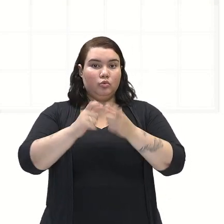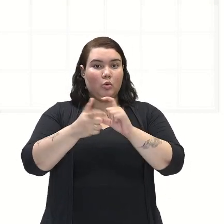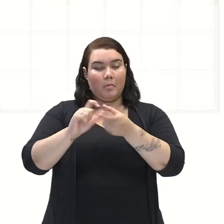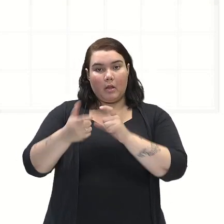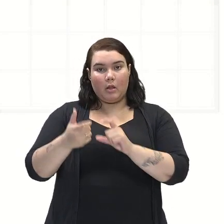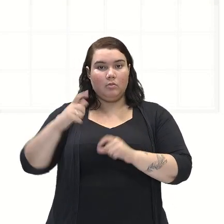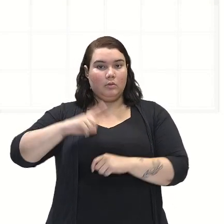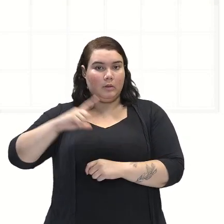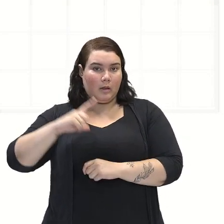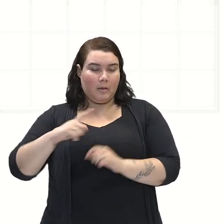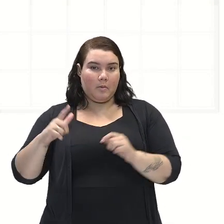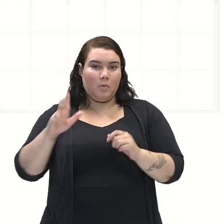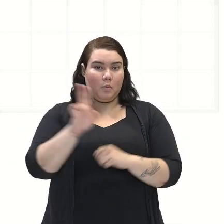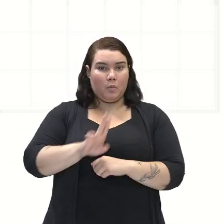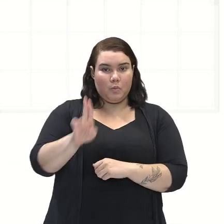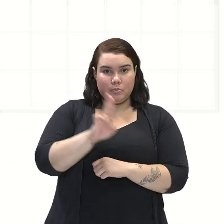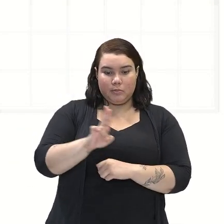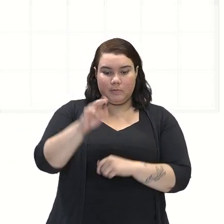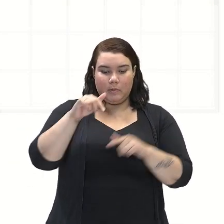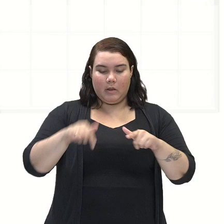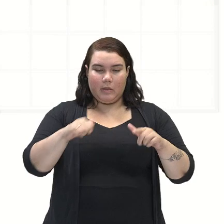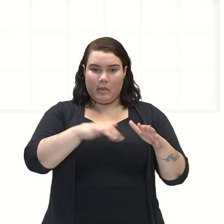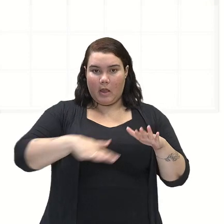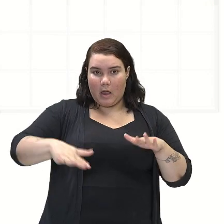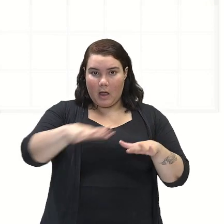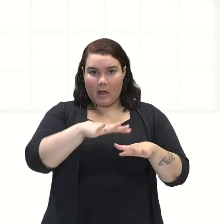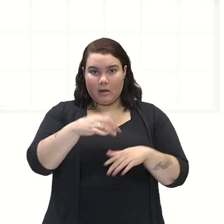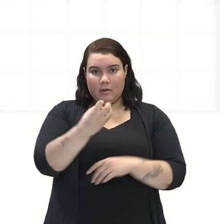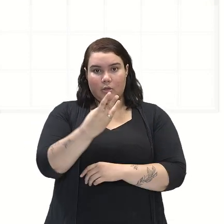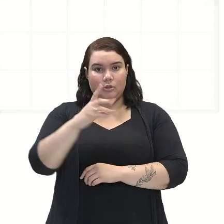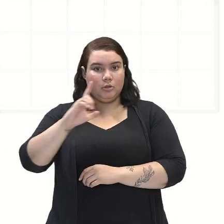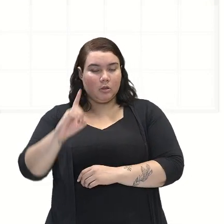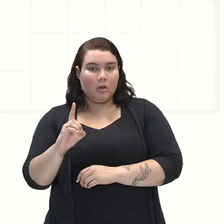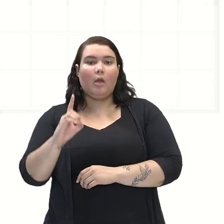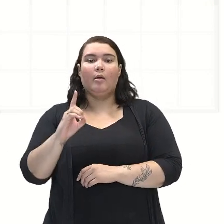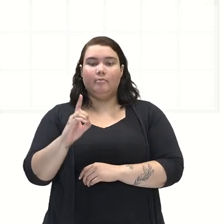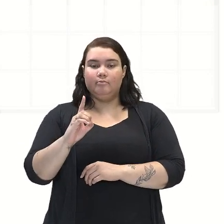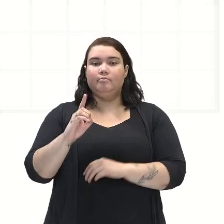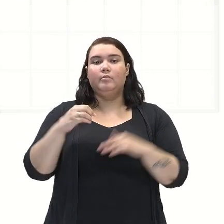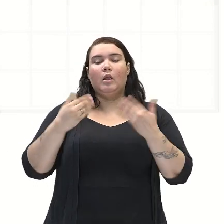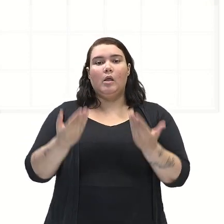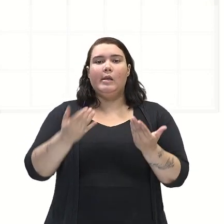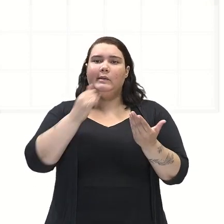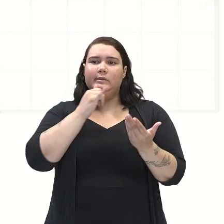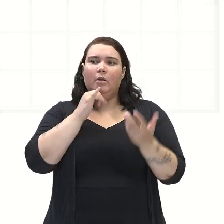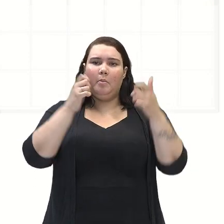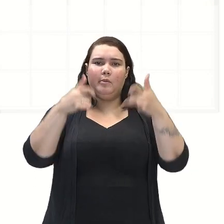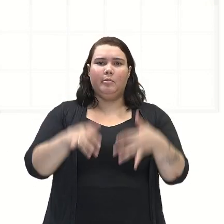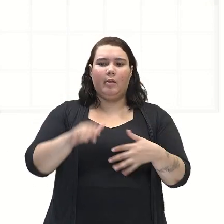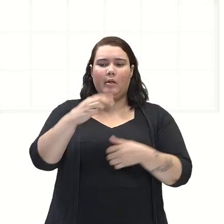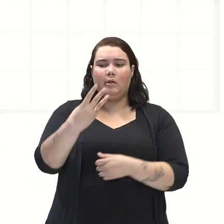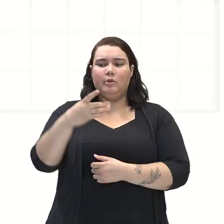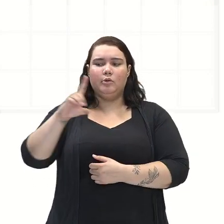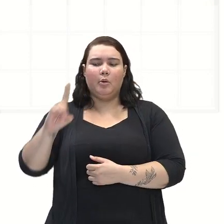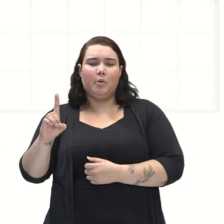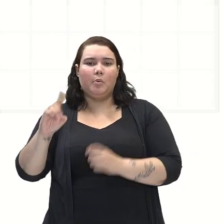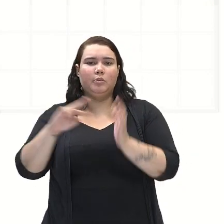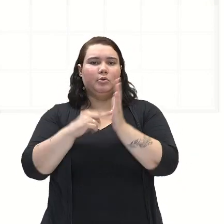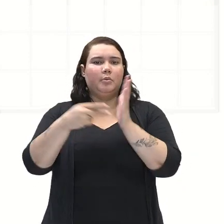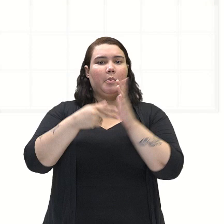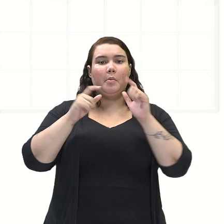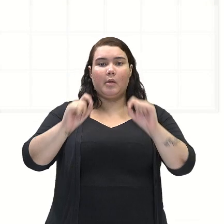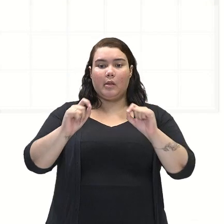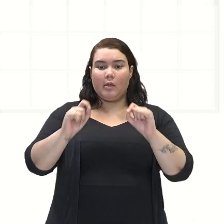está exatamente ocupando no espaço tridimensional, porque quando eu falo no espaço tridimensional, eu estou